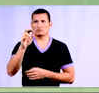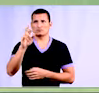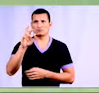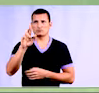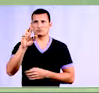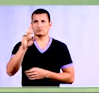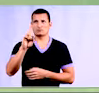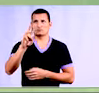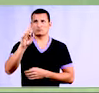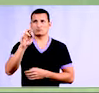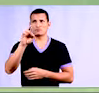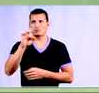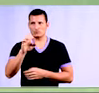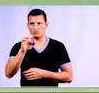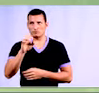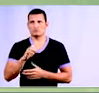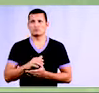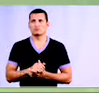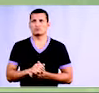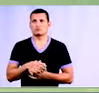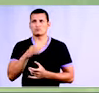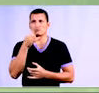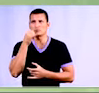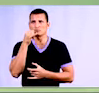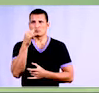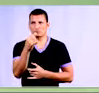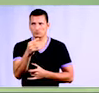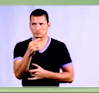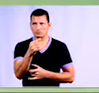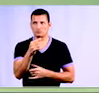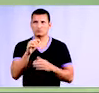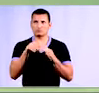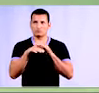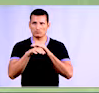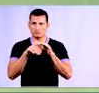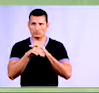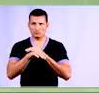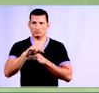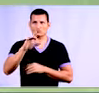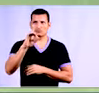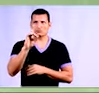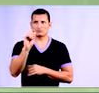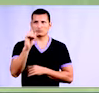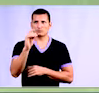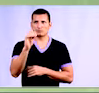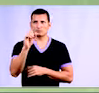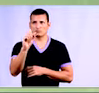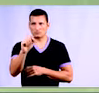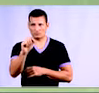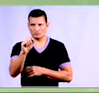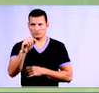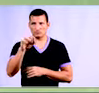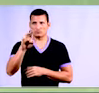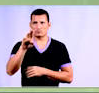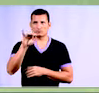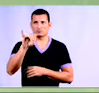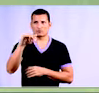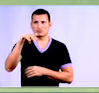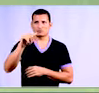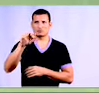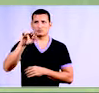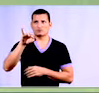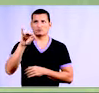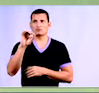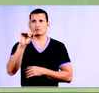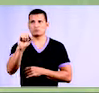De circuitos eletrônicos que armazenam dados na forma de bits. Exatamente. Não então,